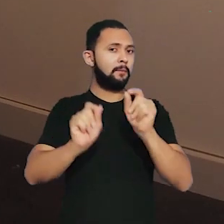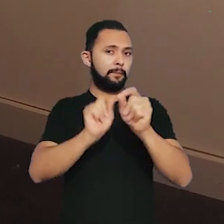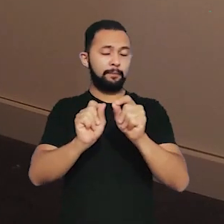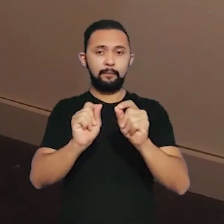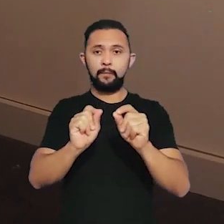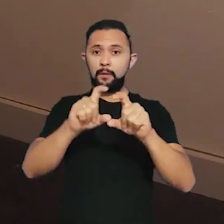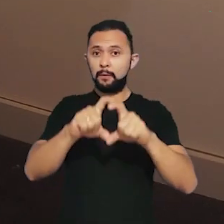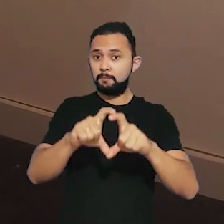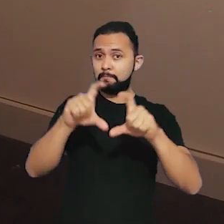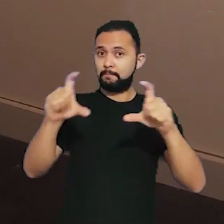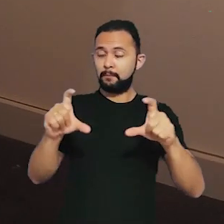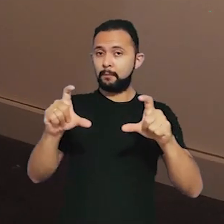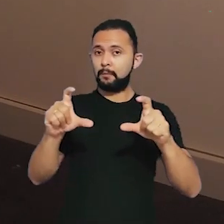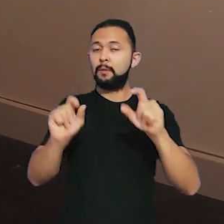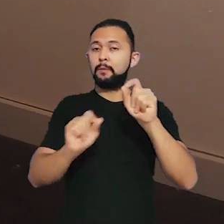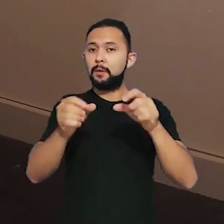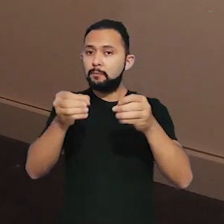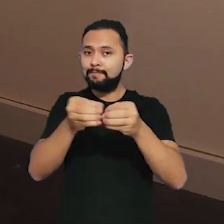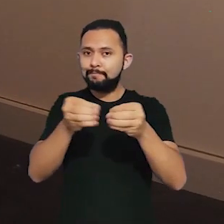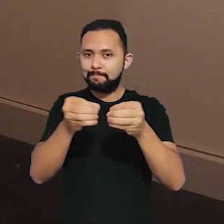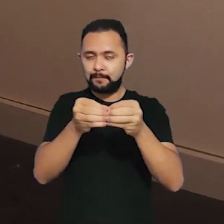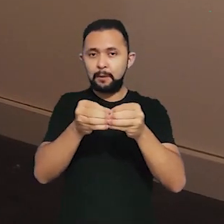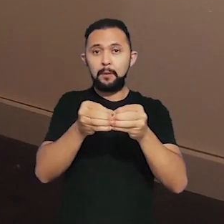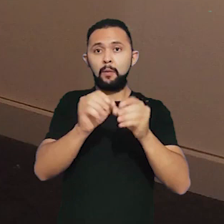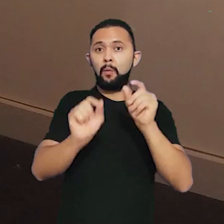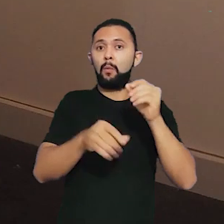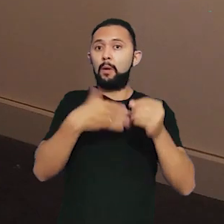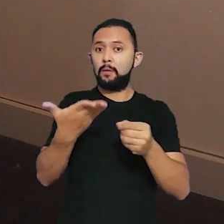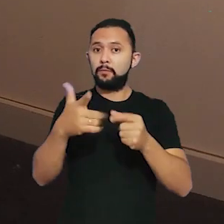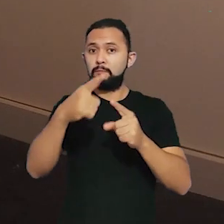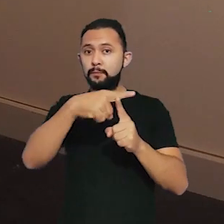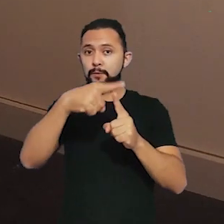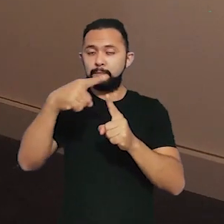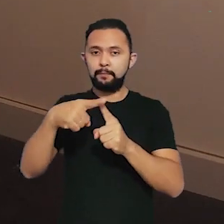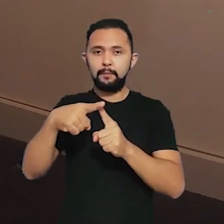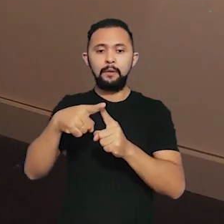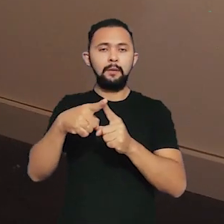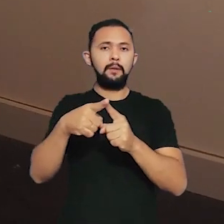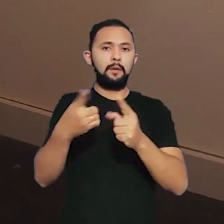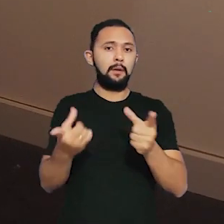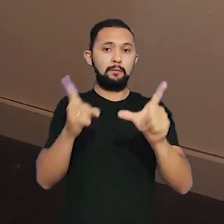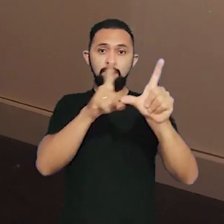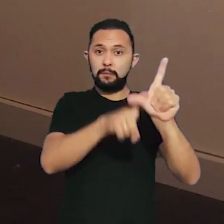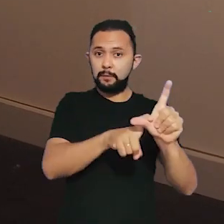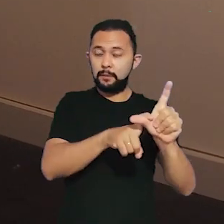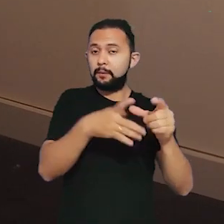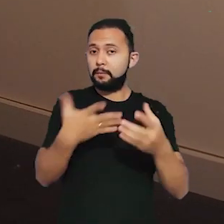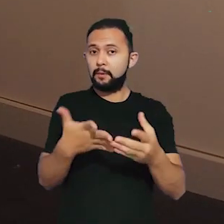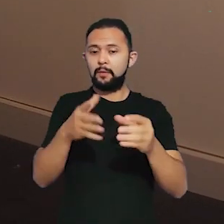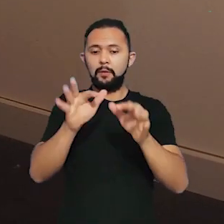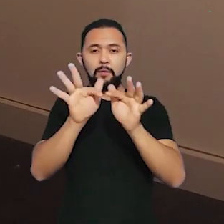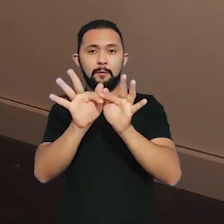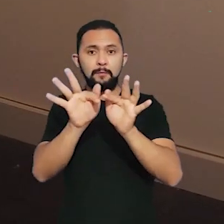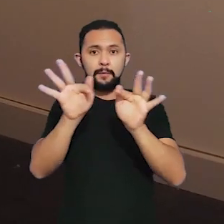caso, composto por subordinação. Estudamos na aula anterior o período composto por subordinação,